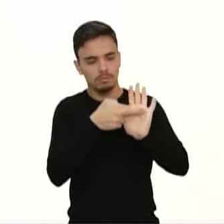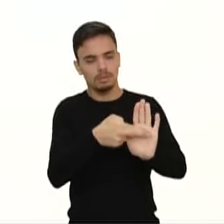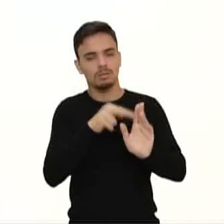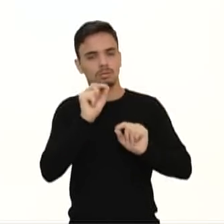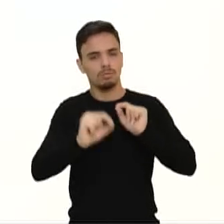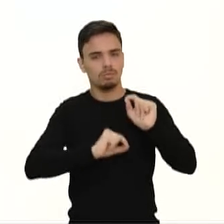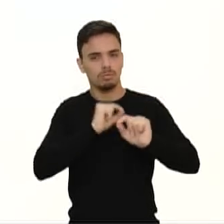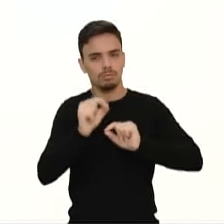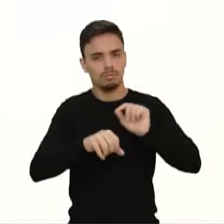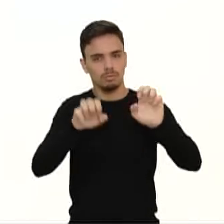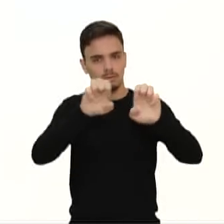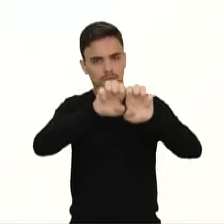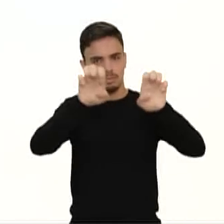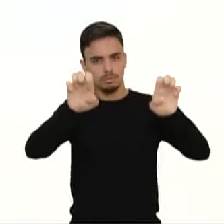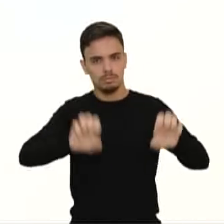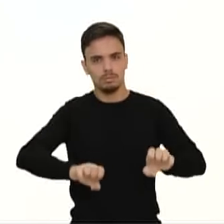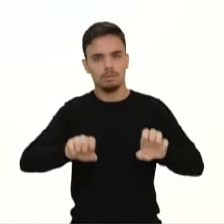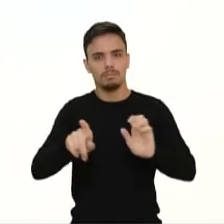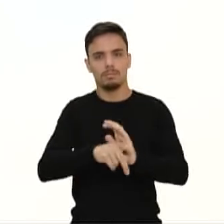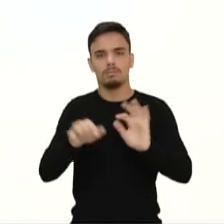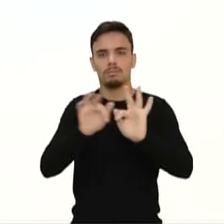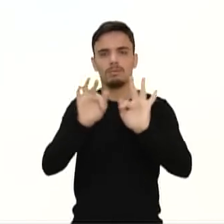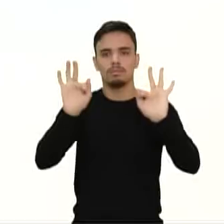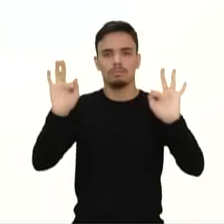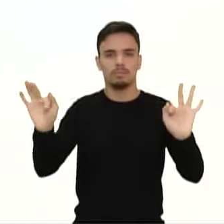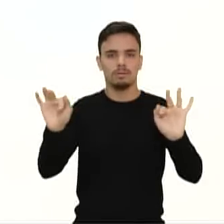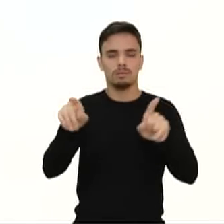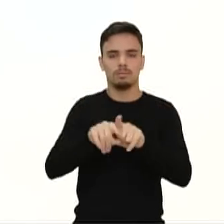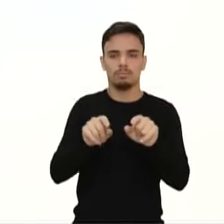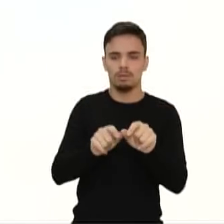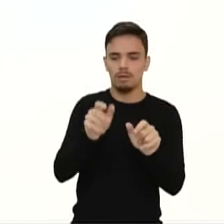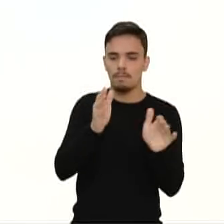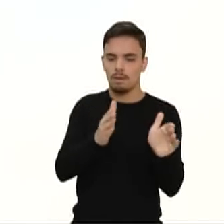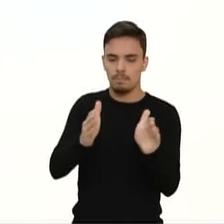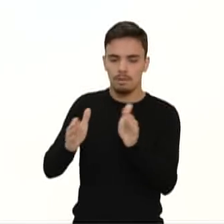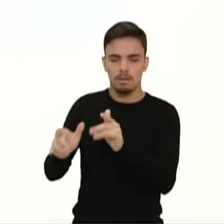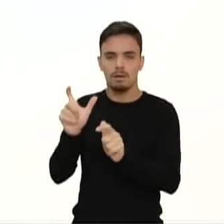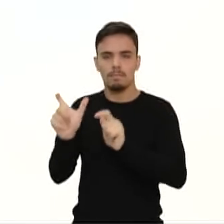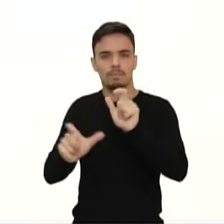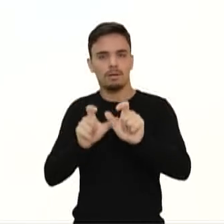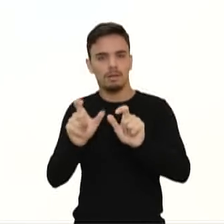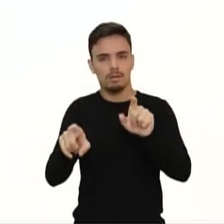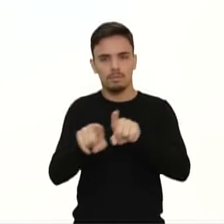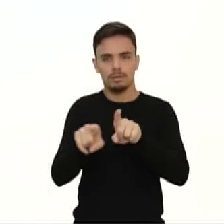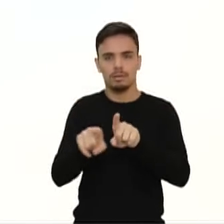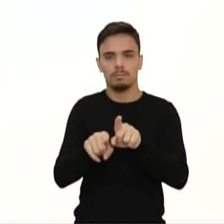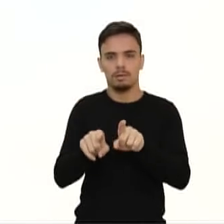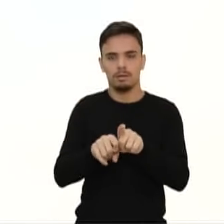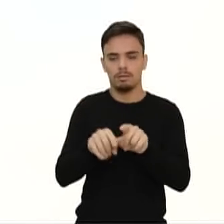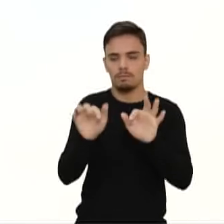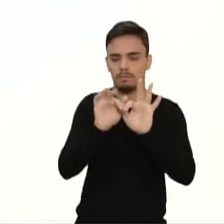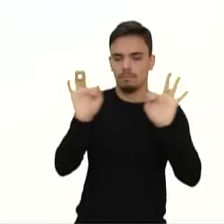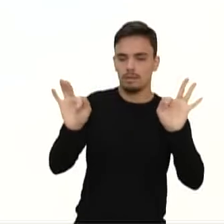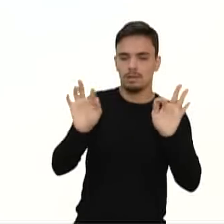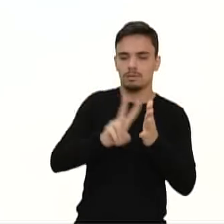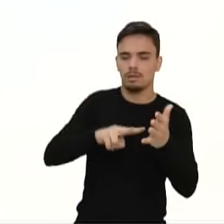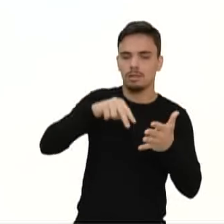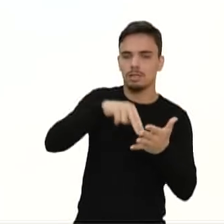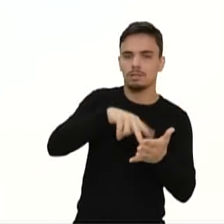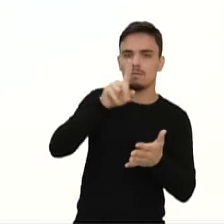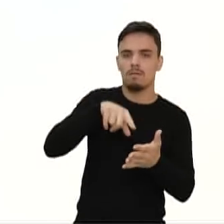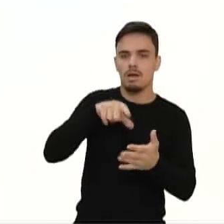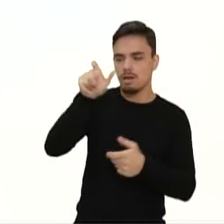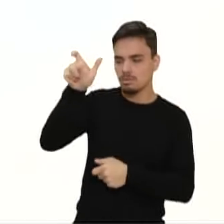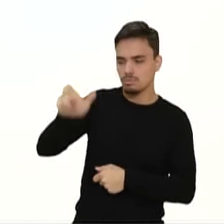à estrutura de frases, ordem das palavras. Frases na voz ativa são aquelas em